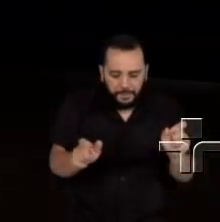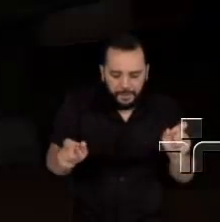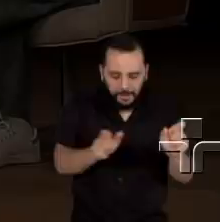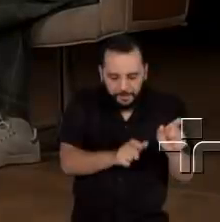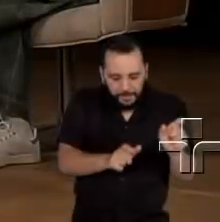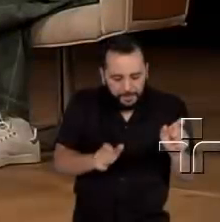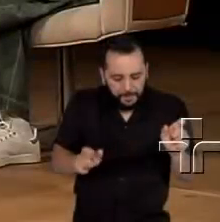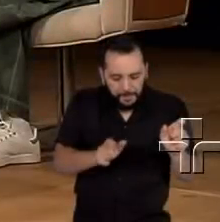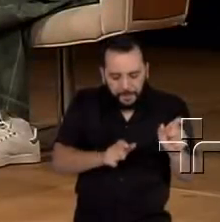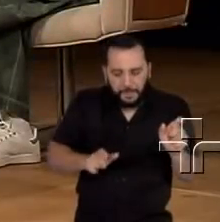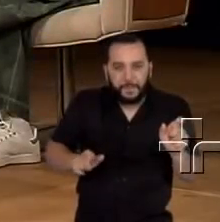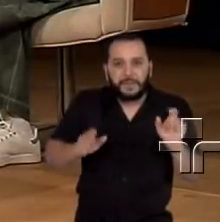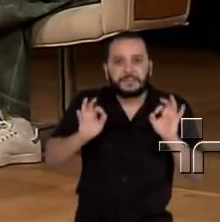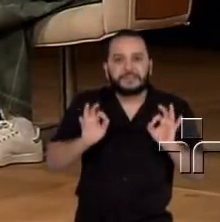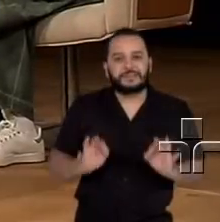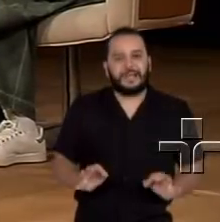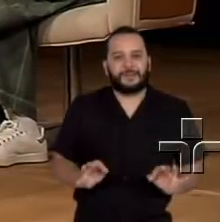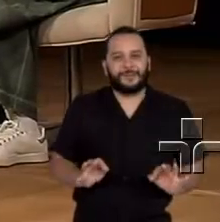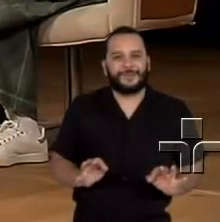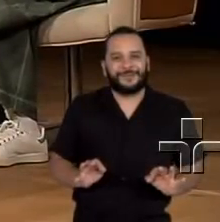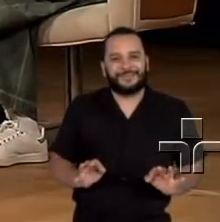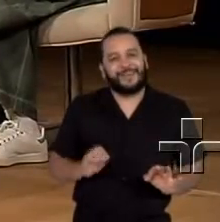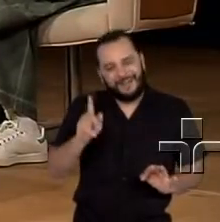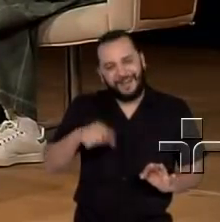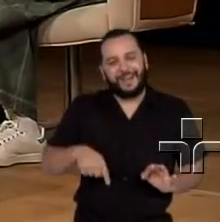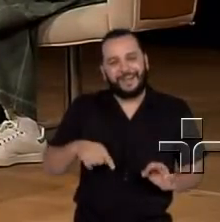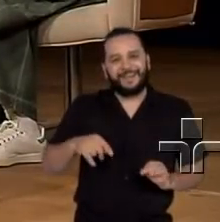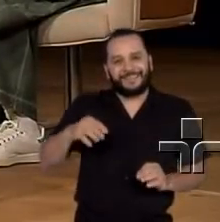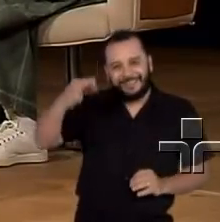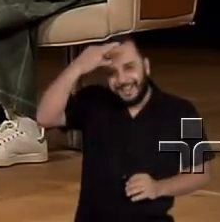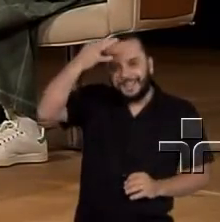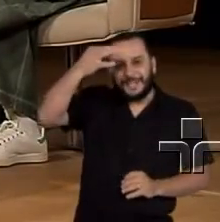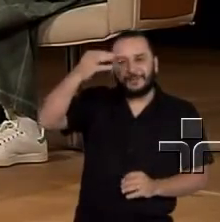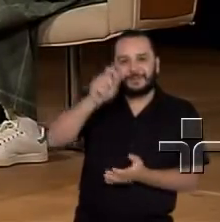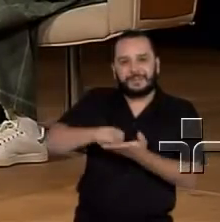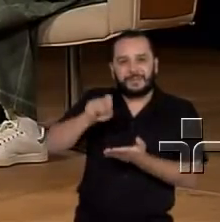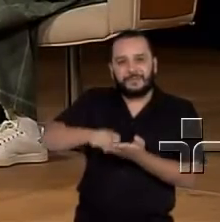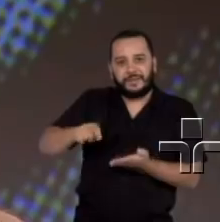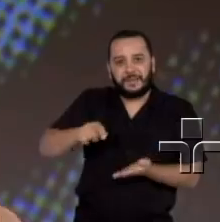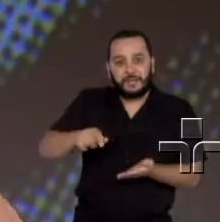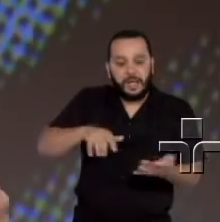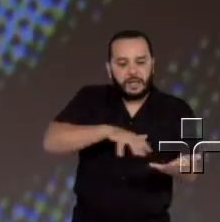semântico. Minha mãe foi presa na Revolução, a gente tinha passado terrores.